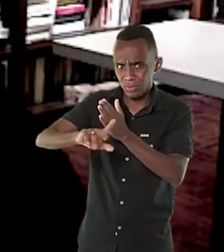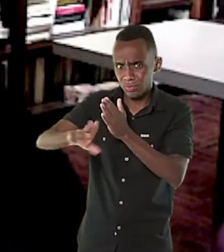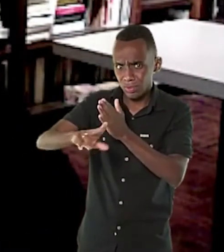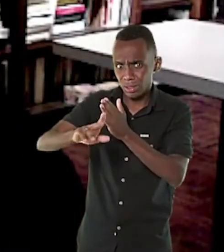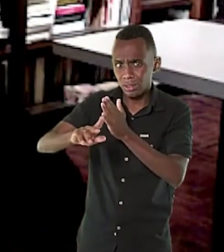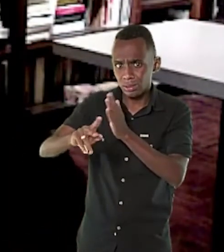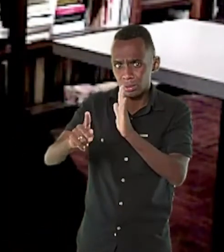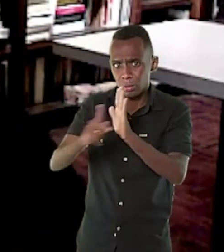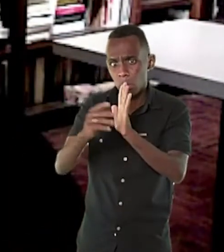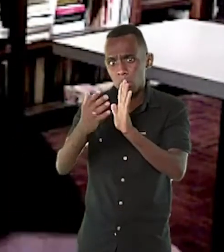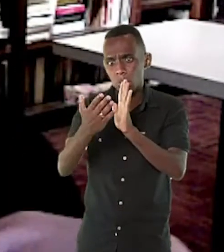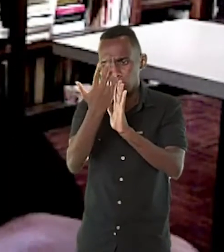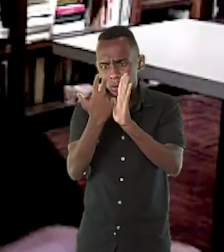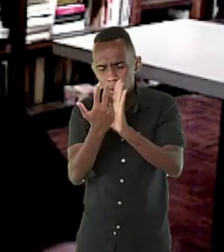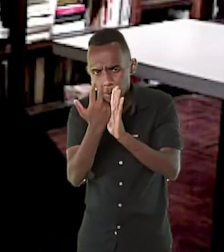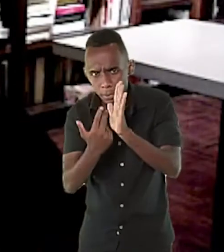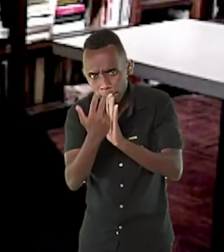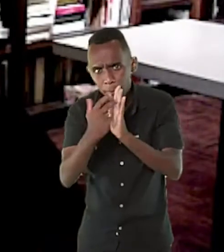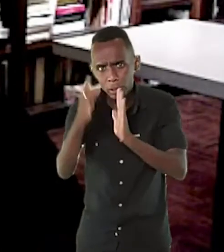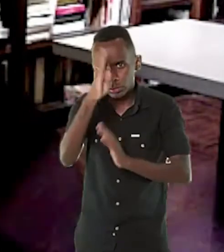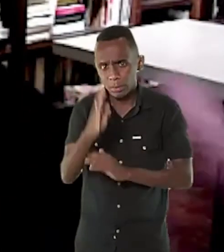mapa dos protestos,